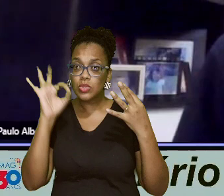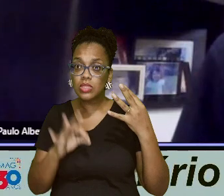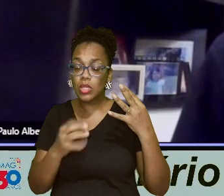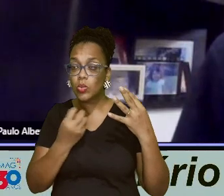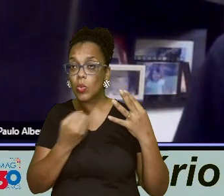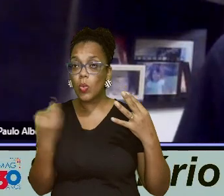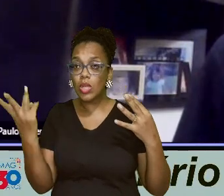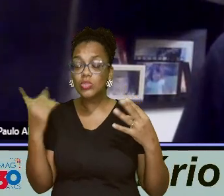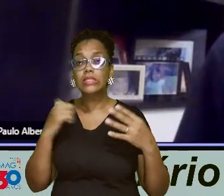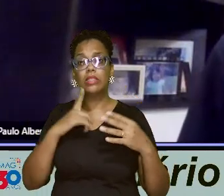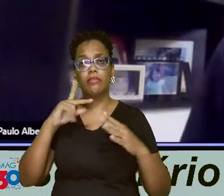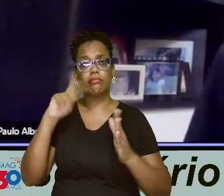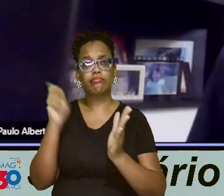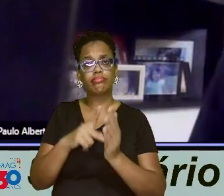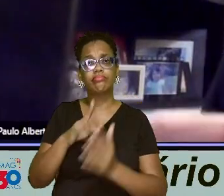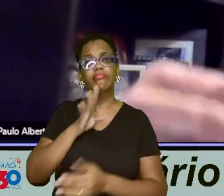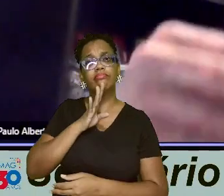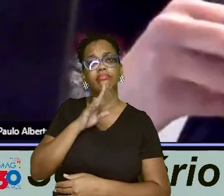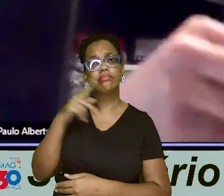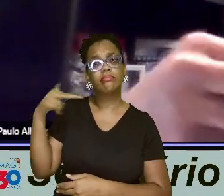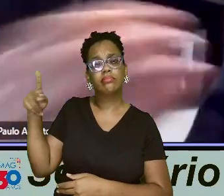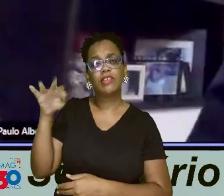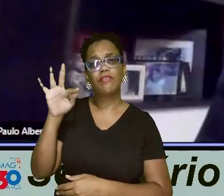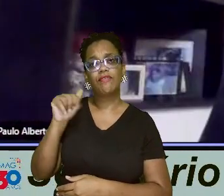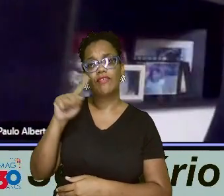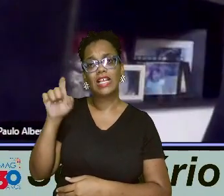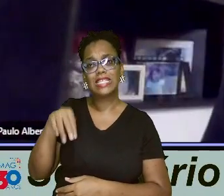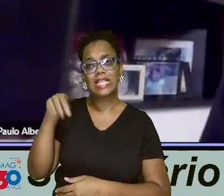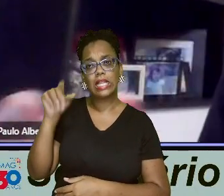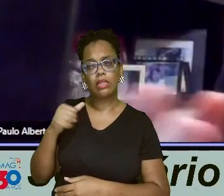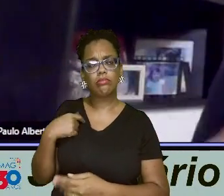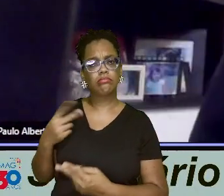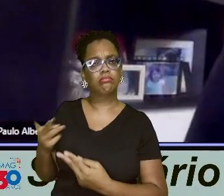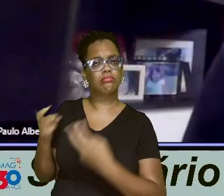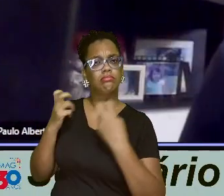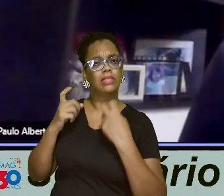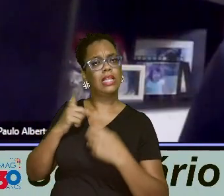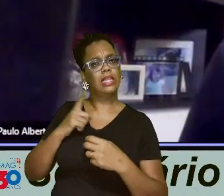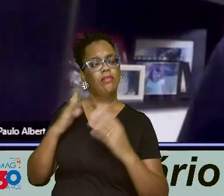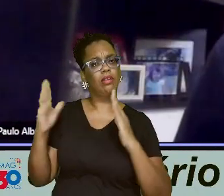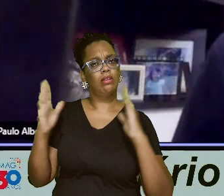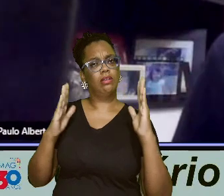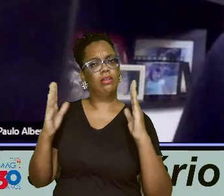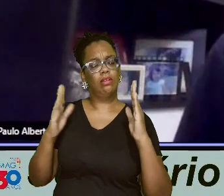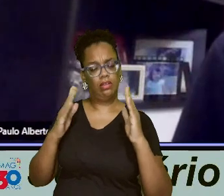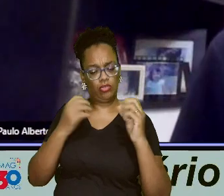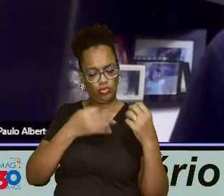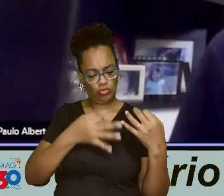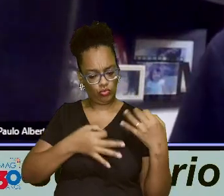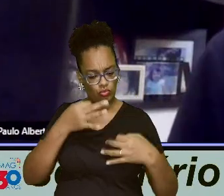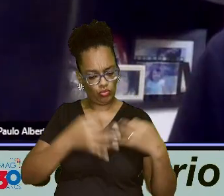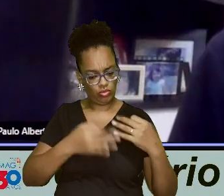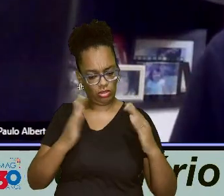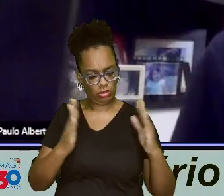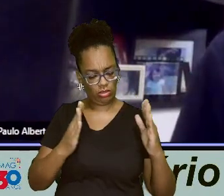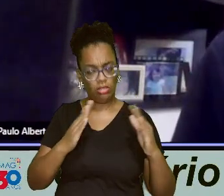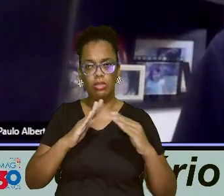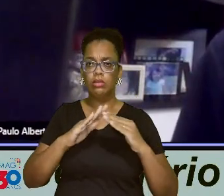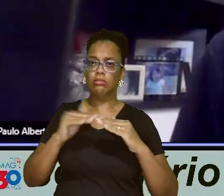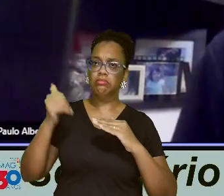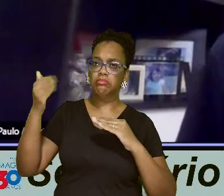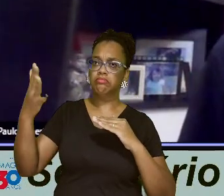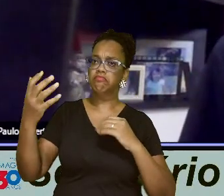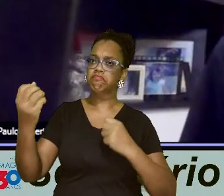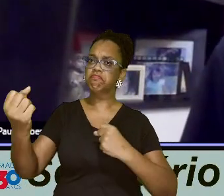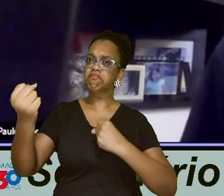efetivamente o reconhecimento da fazenda, nós percebemos que além da fronteira do Poder Judiciário, há um reconhecimento da envergadura